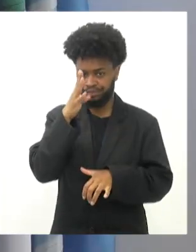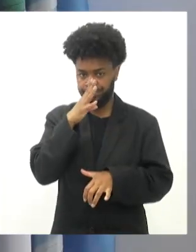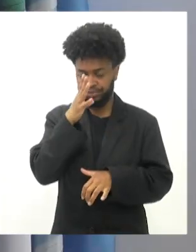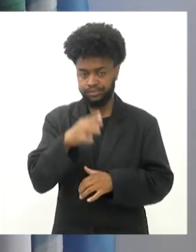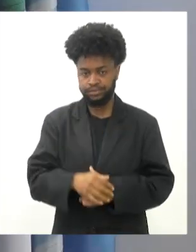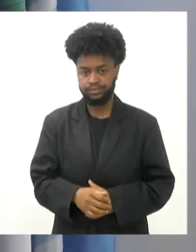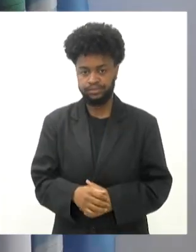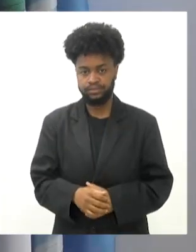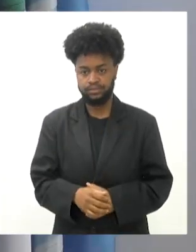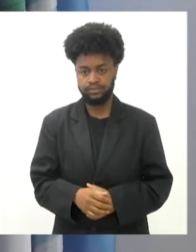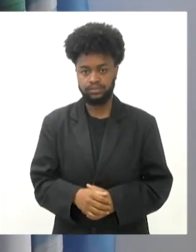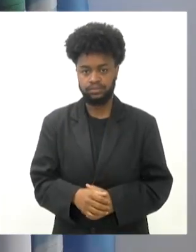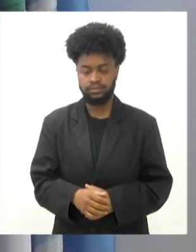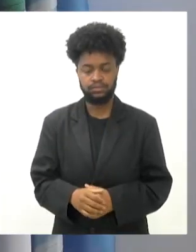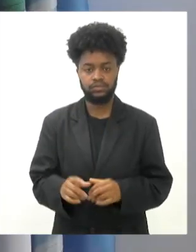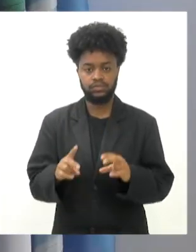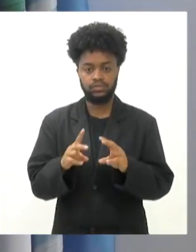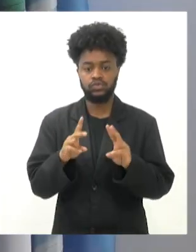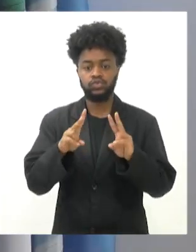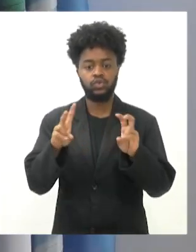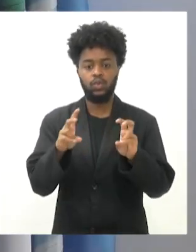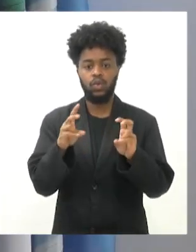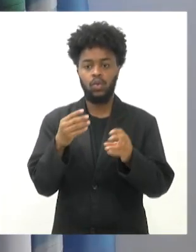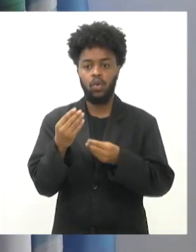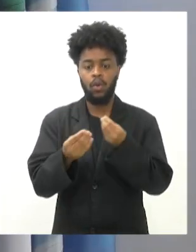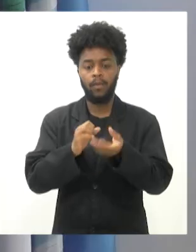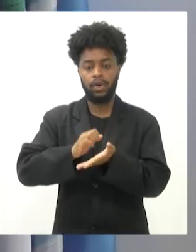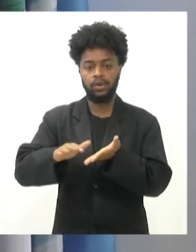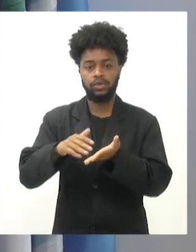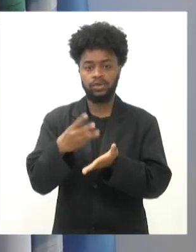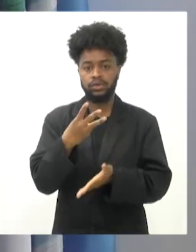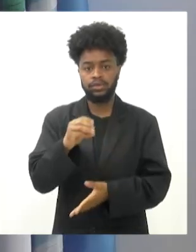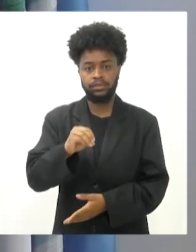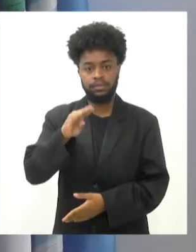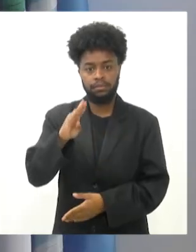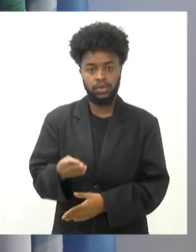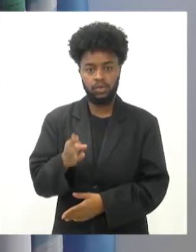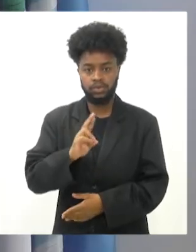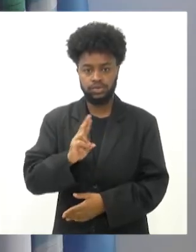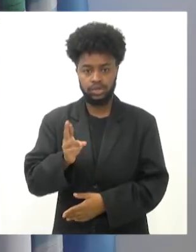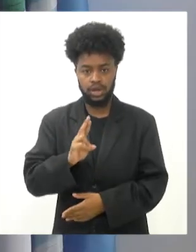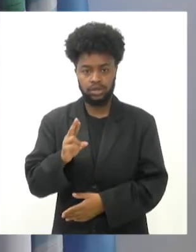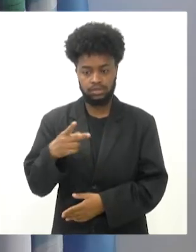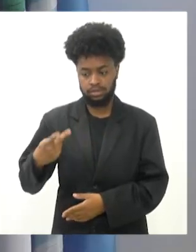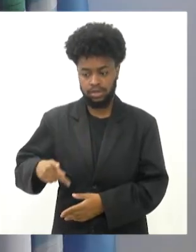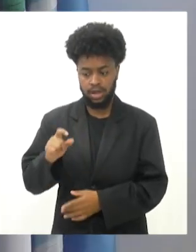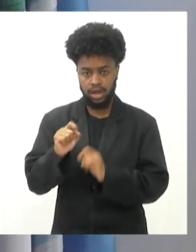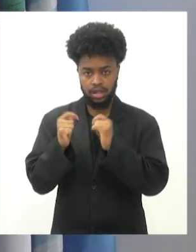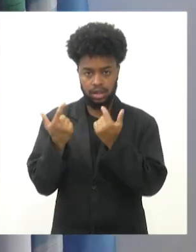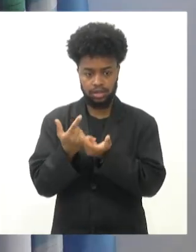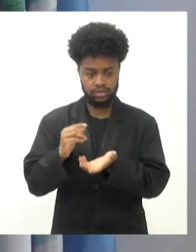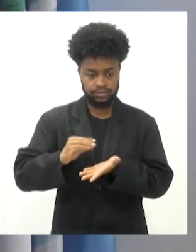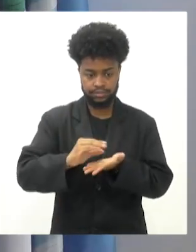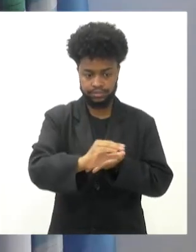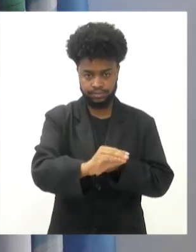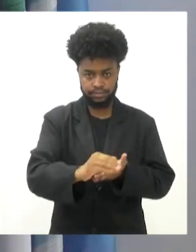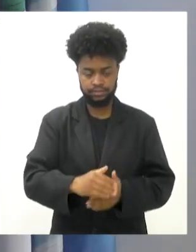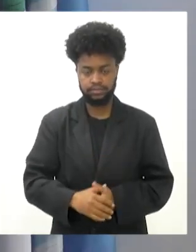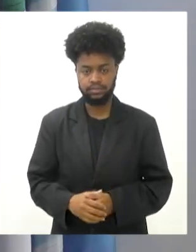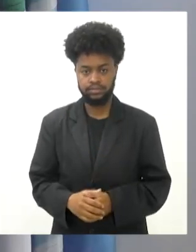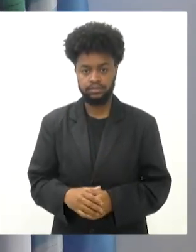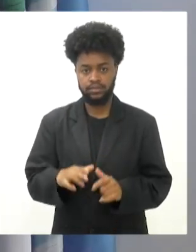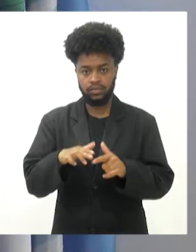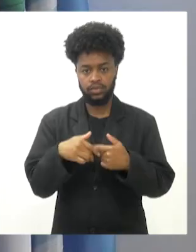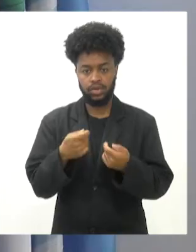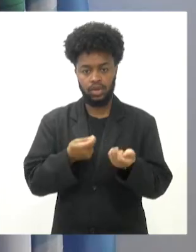do destino de 30 milhões de reais obtidos pela LERJ, que, em razão da economia